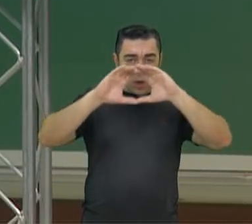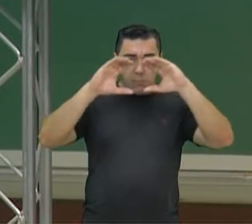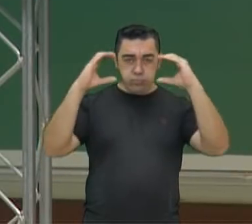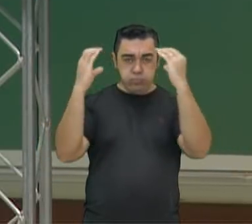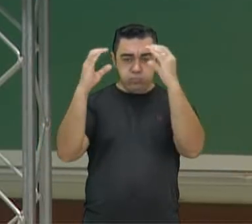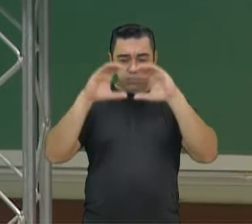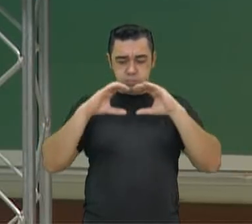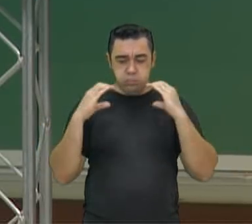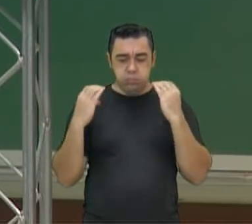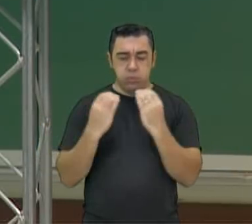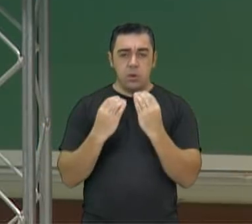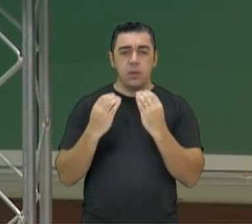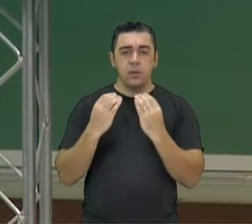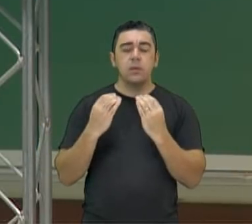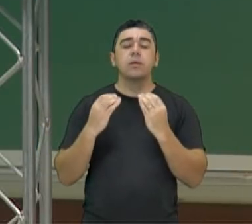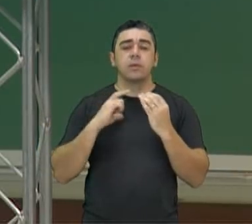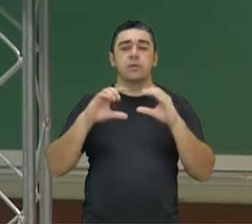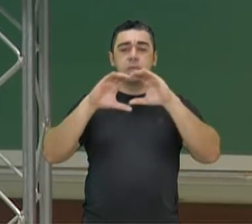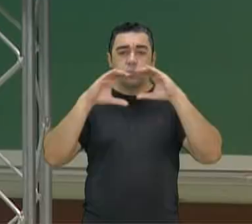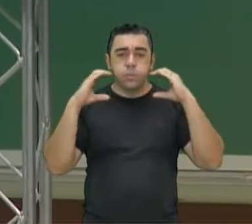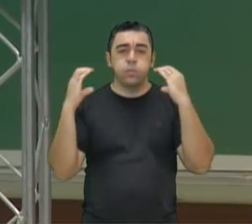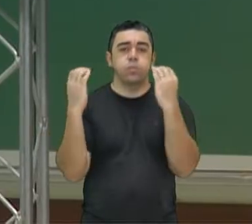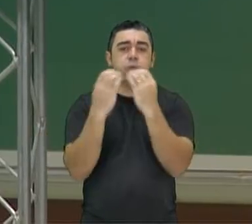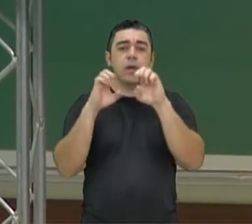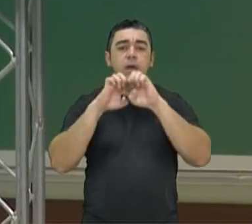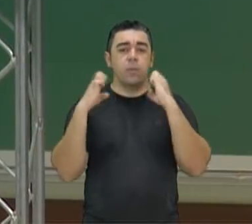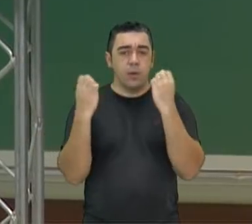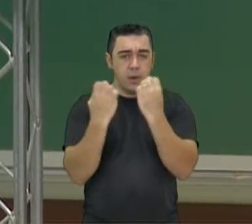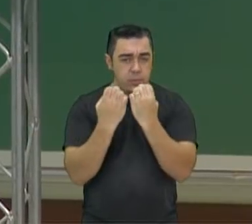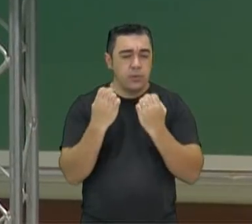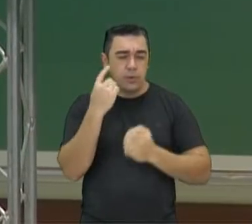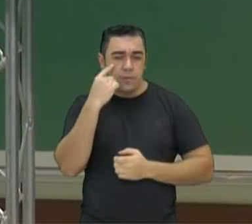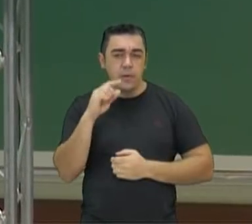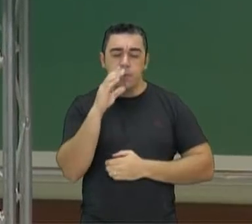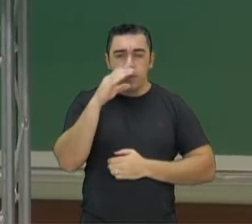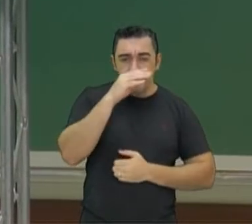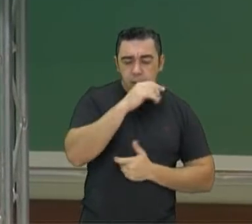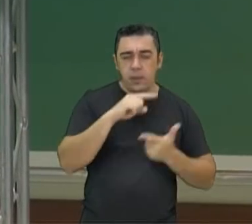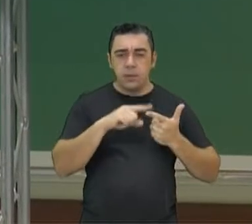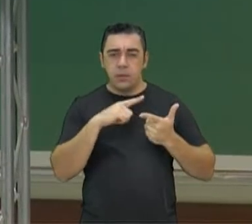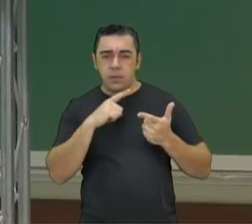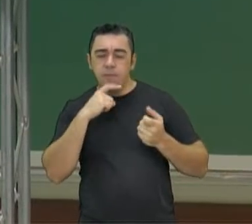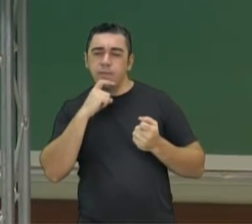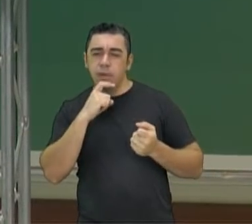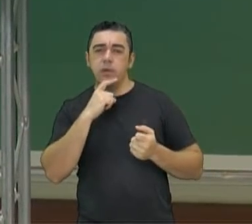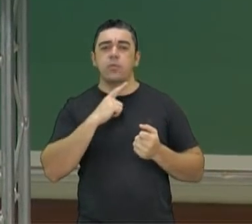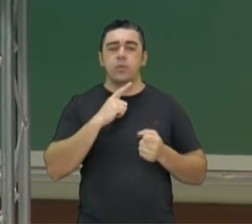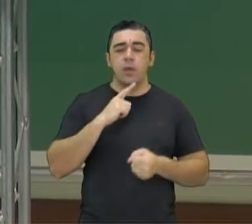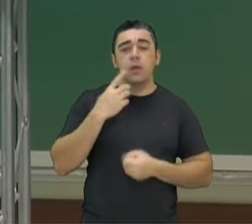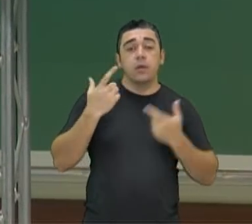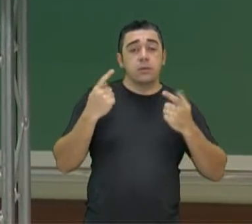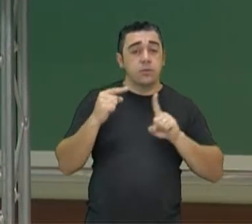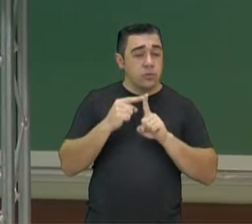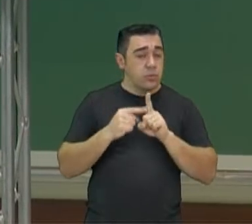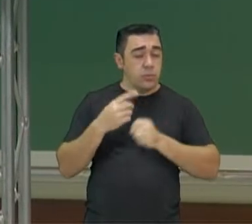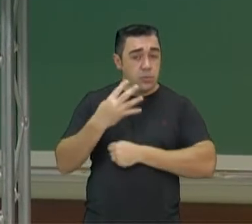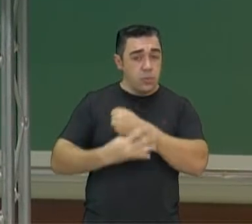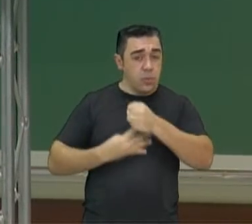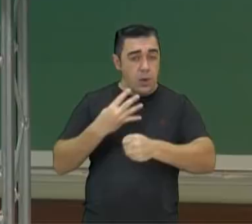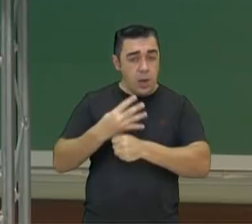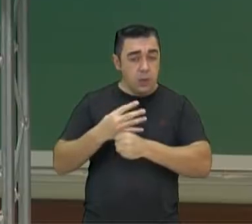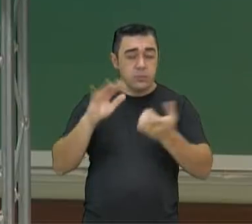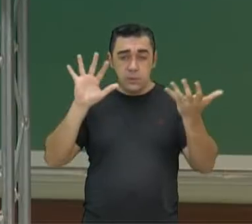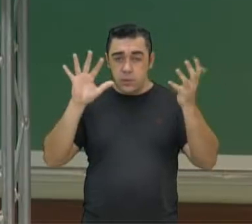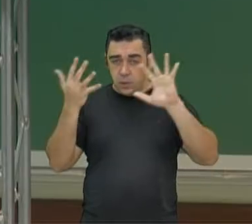clima, 2 tipos climáticos, quente, né? Zonas temperadas, 4 tipos climáticos,